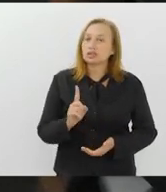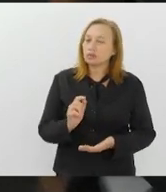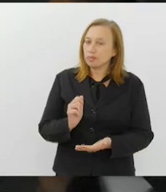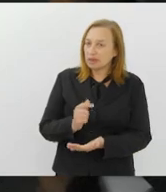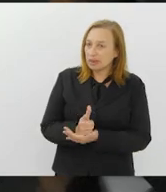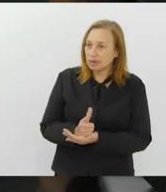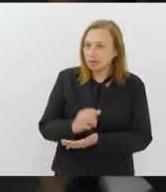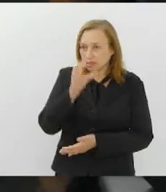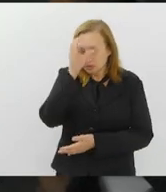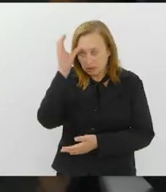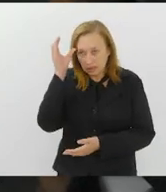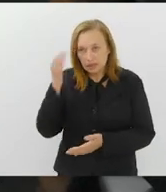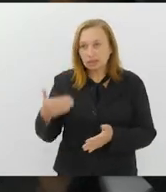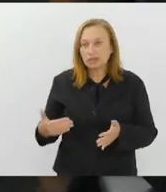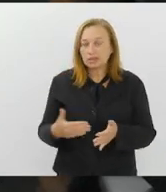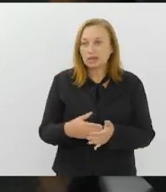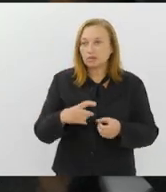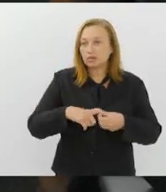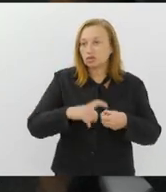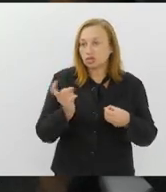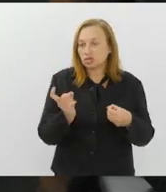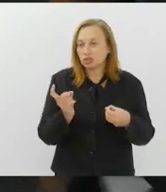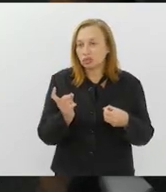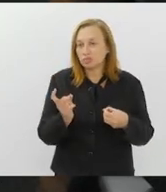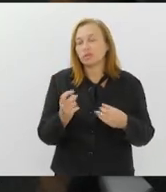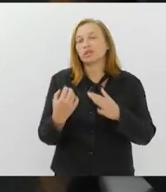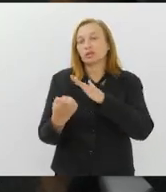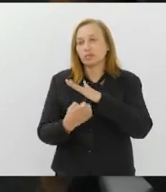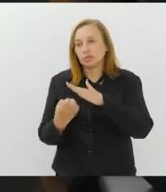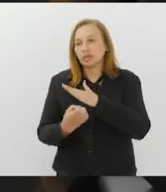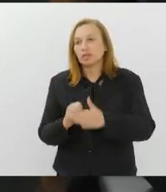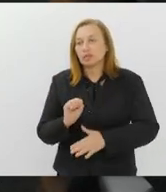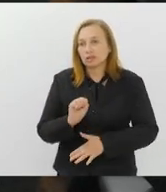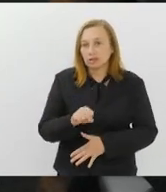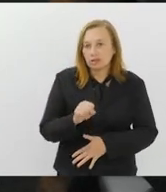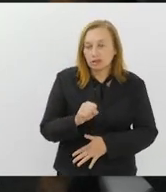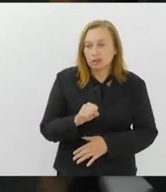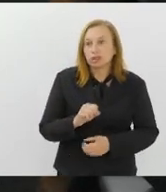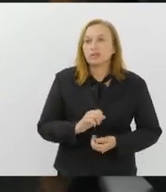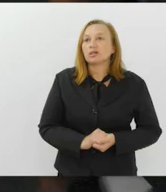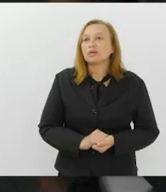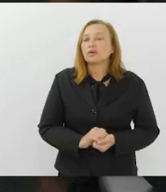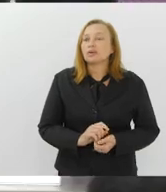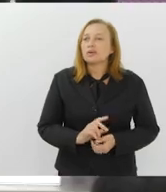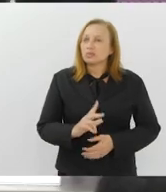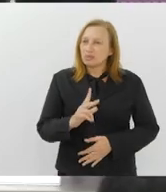até o desligamento da empresa, que aí sim é o desligamento... Mas no individual?